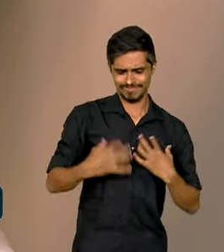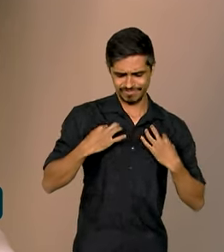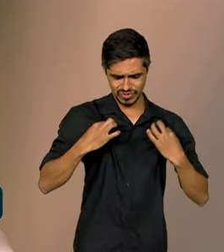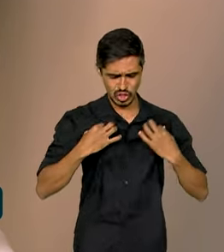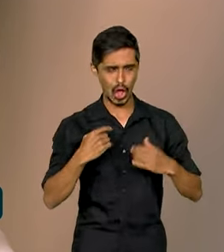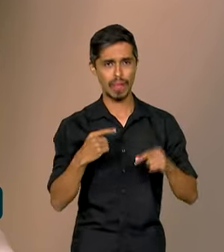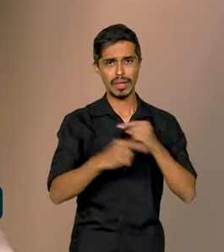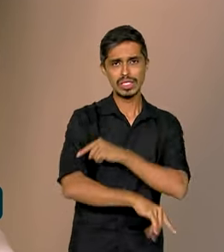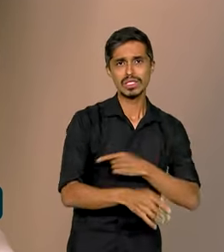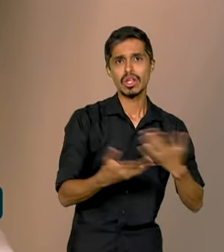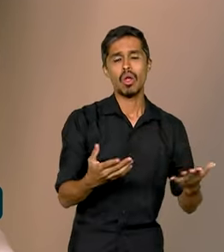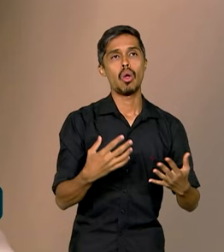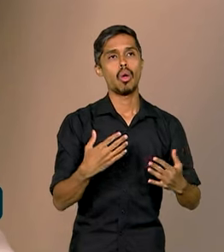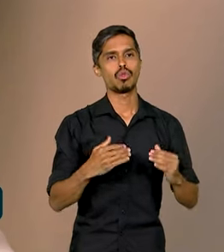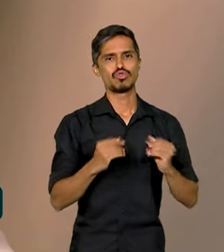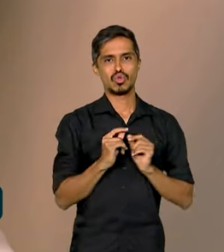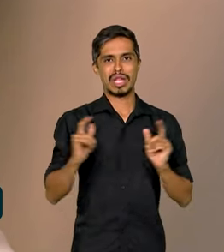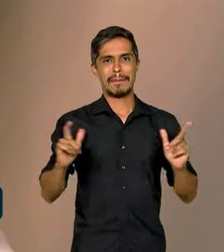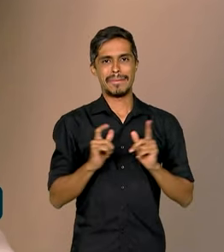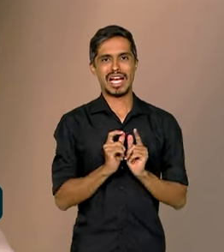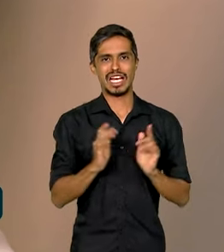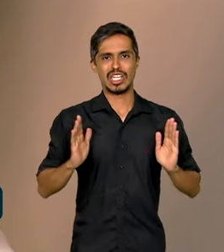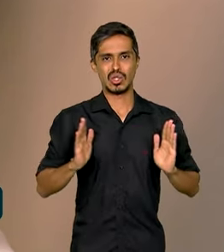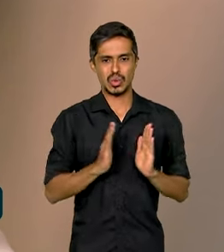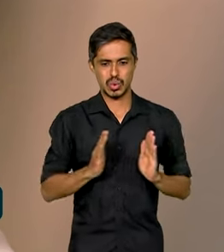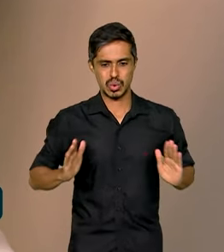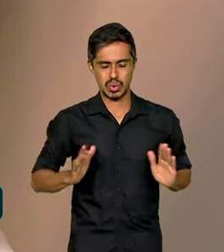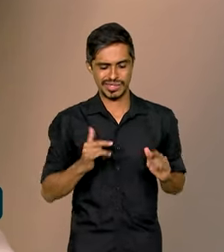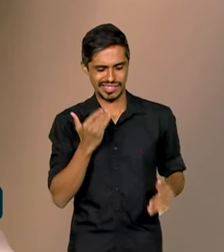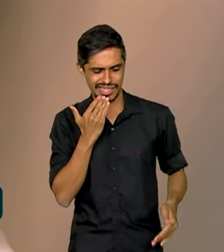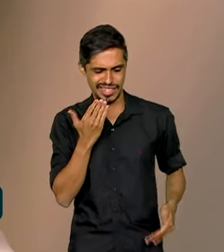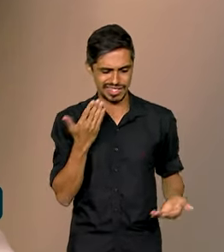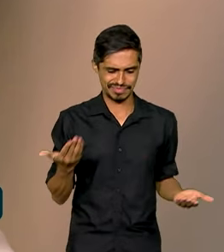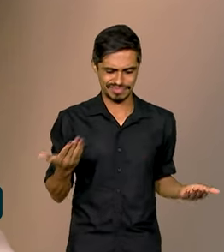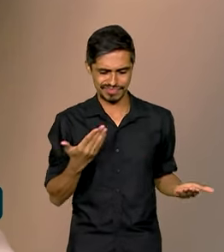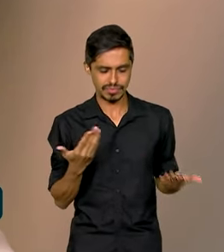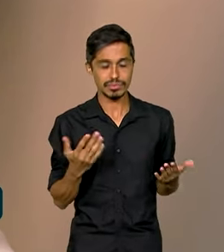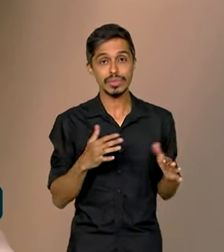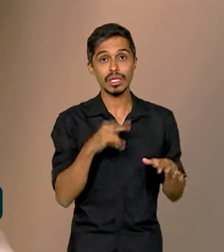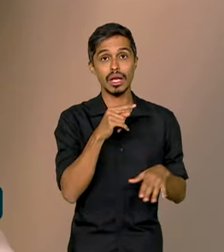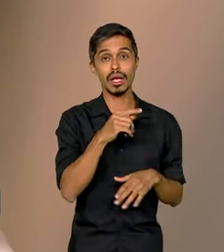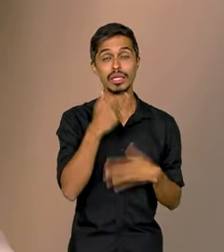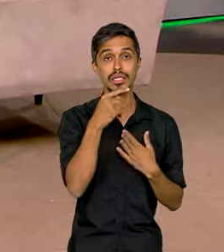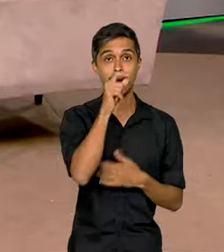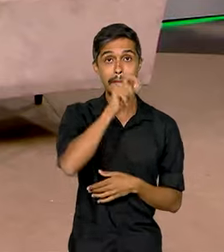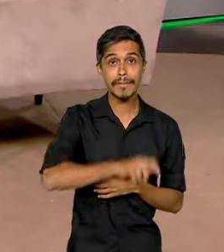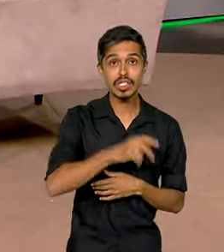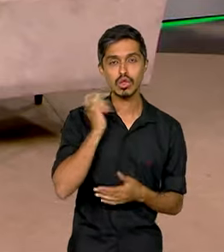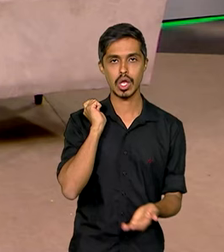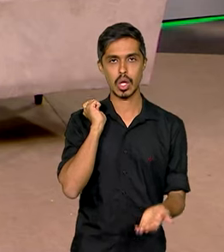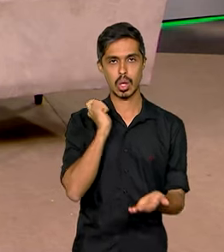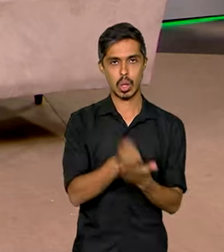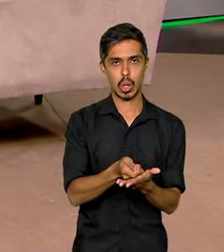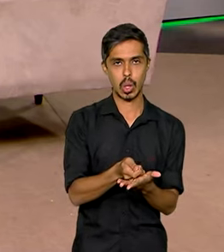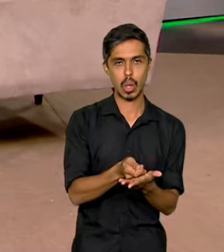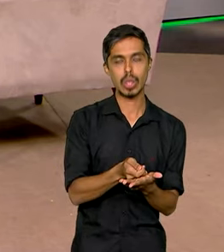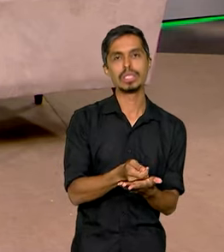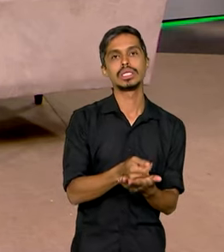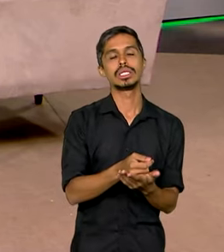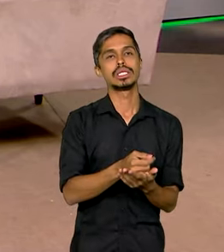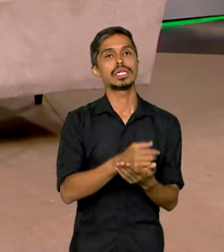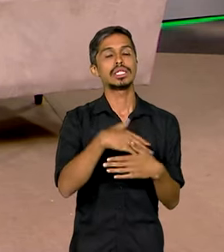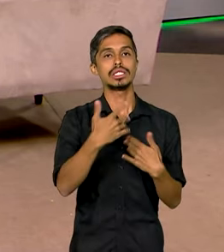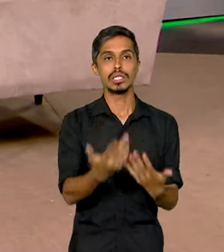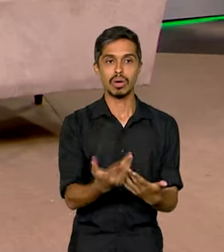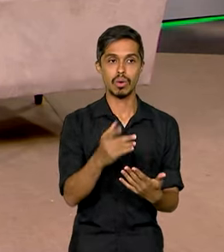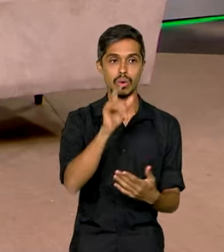tamanho alguma questão eh dessa ordem então aquele consumidor que tenha comprado ou aqueles aquela pessoa